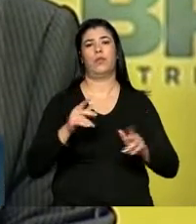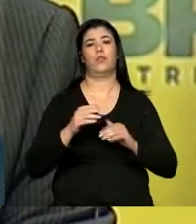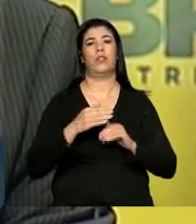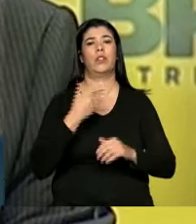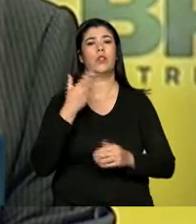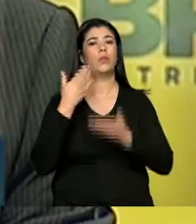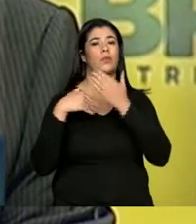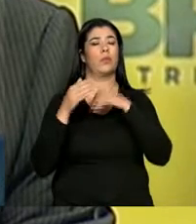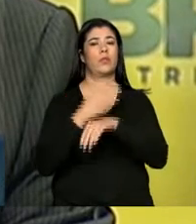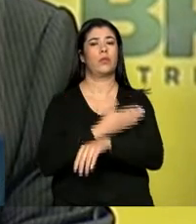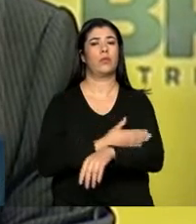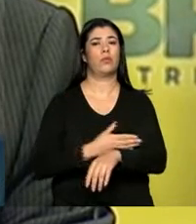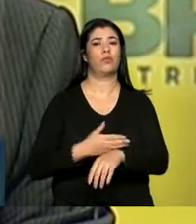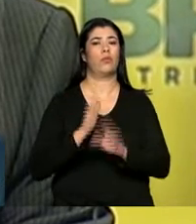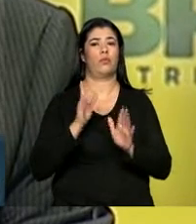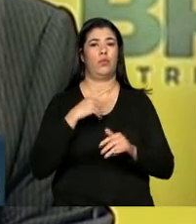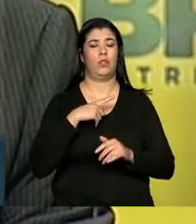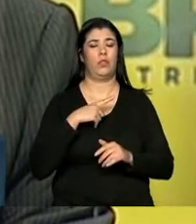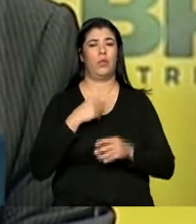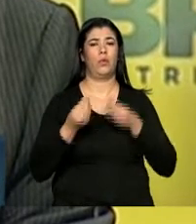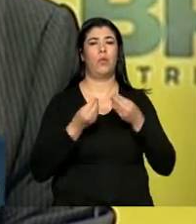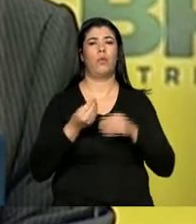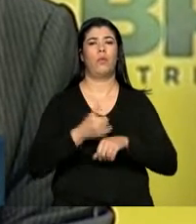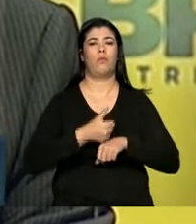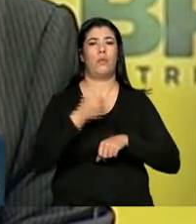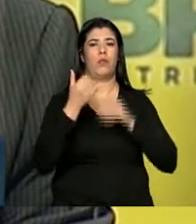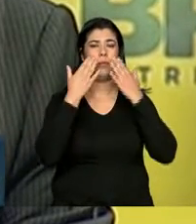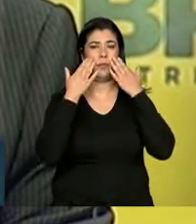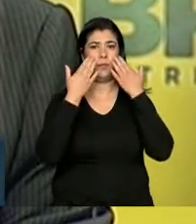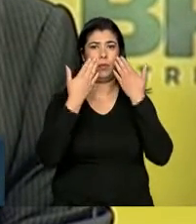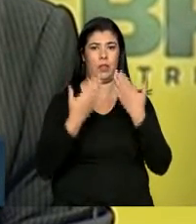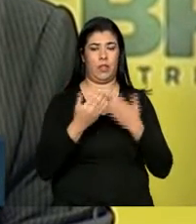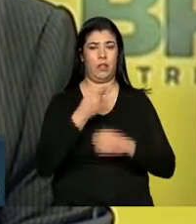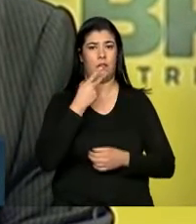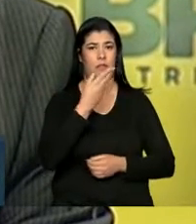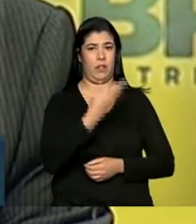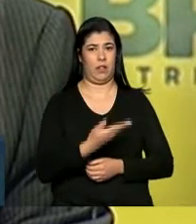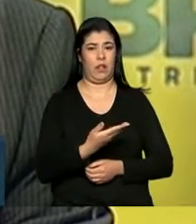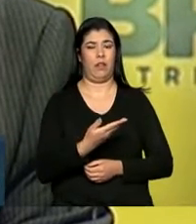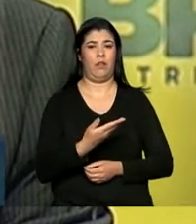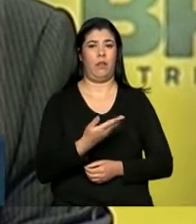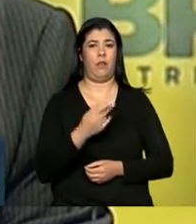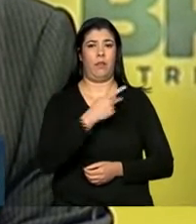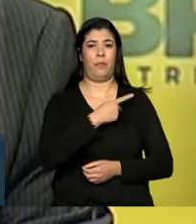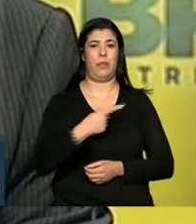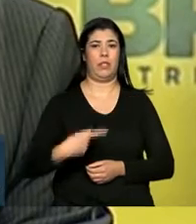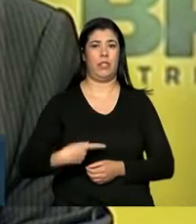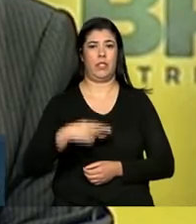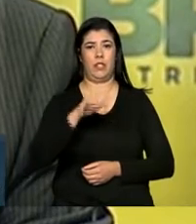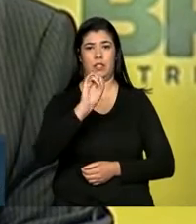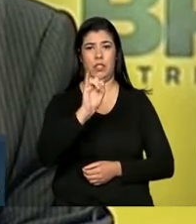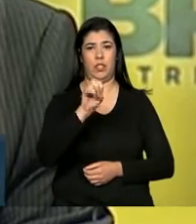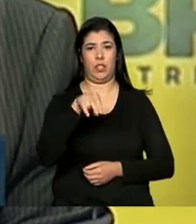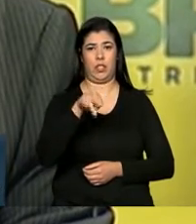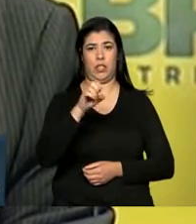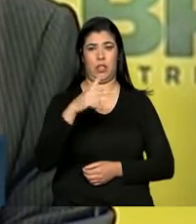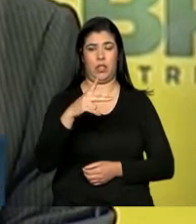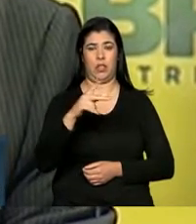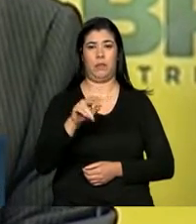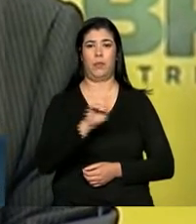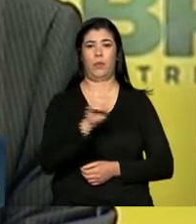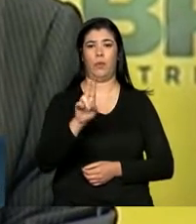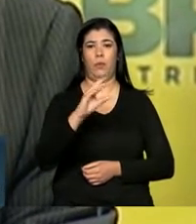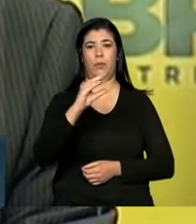Então, eu creio que o melhor caminho é passar a palavra ao presidente do INEP, Chico Soares,